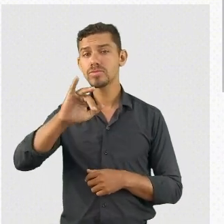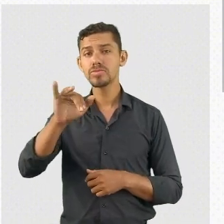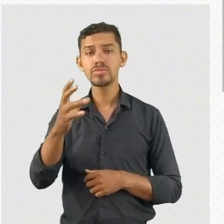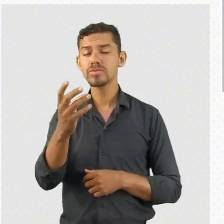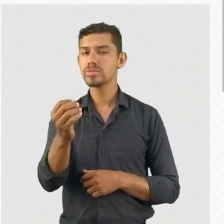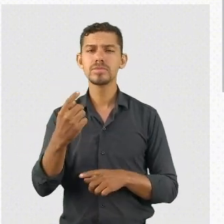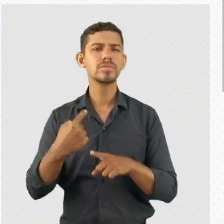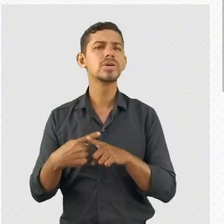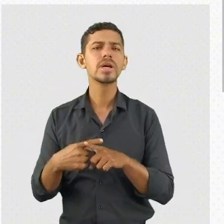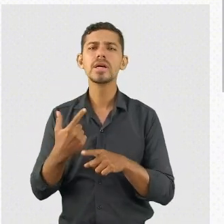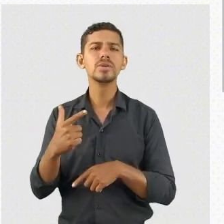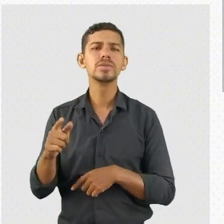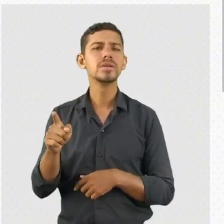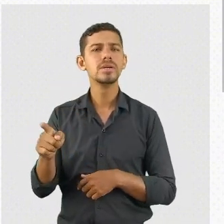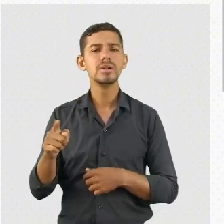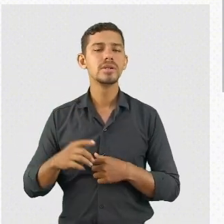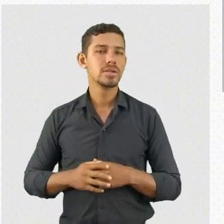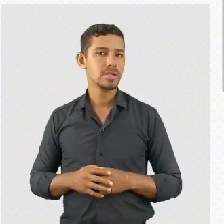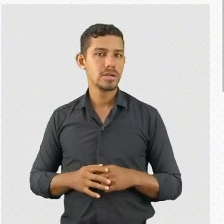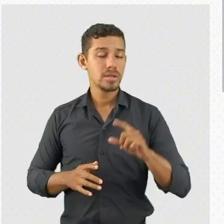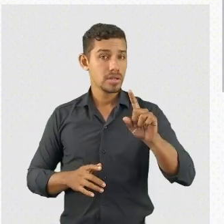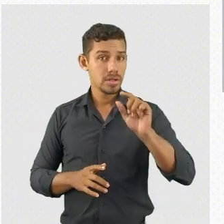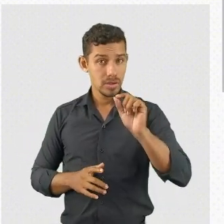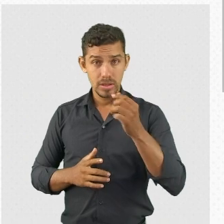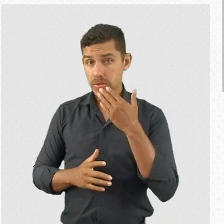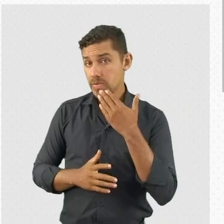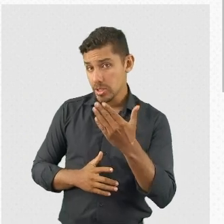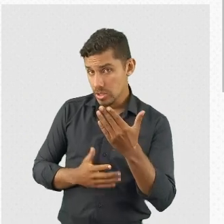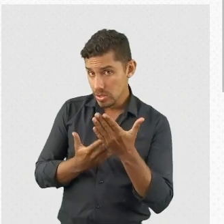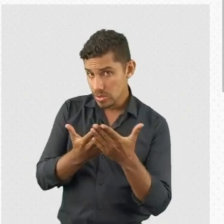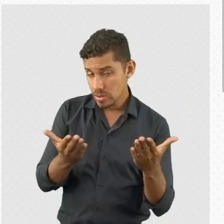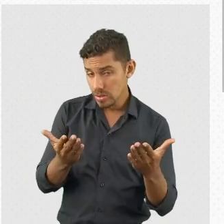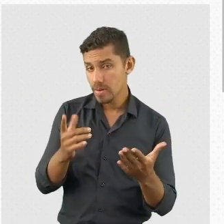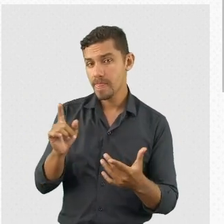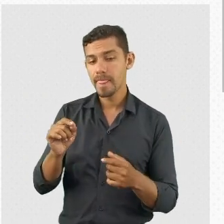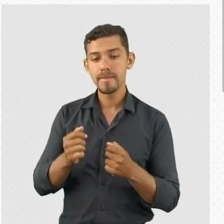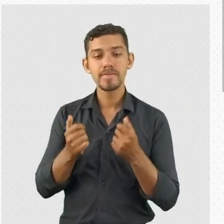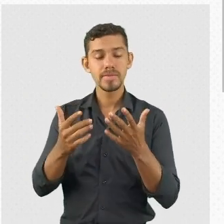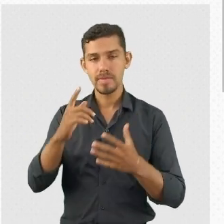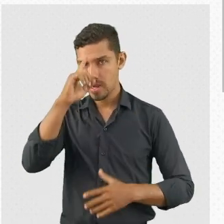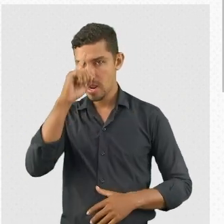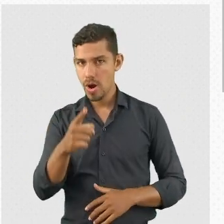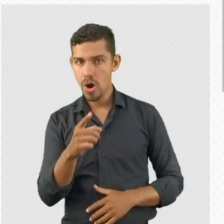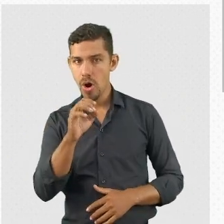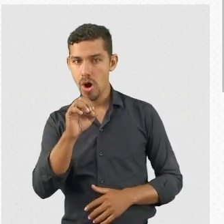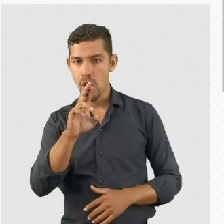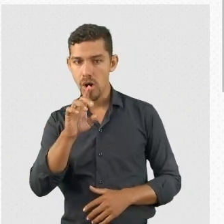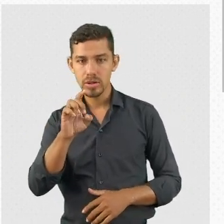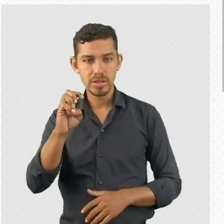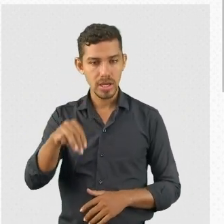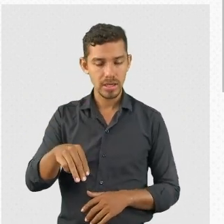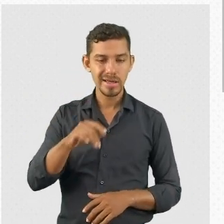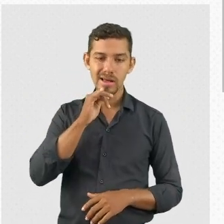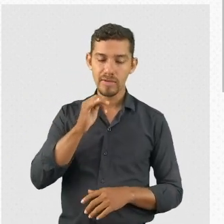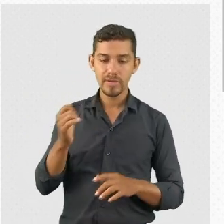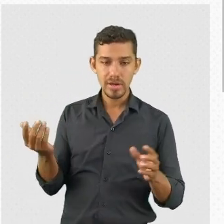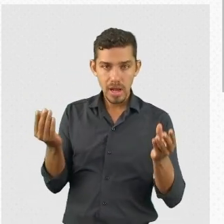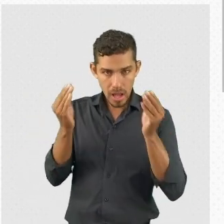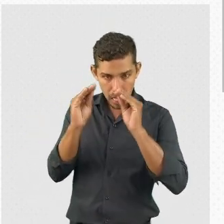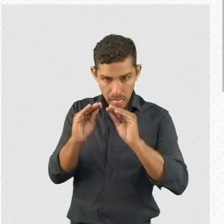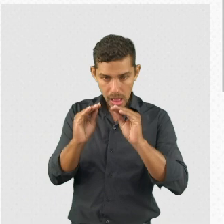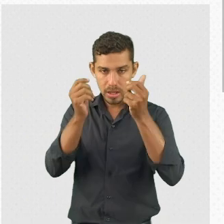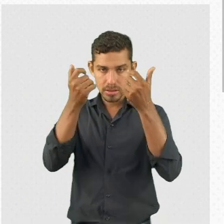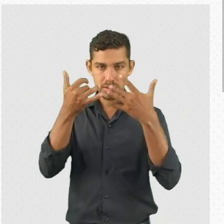que é sem sujeito? Porque quando você faz um pedido, quando você dá uma ordem, fica implícito,